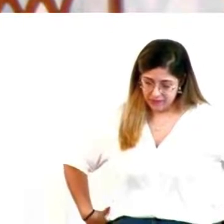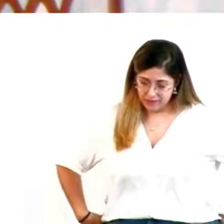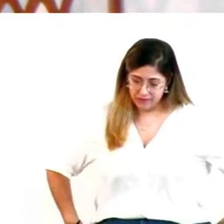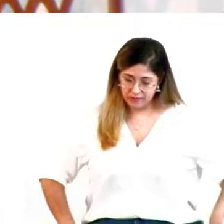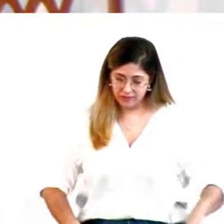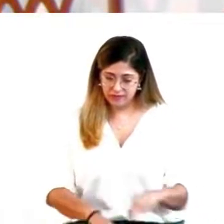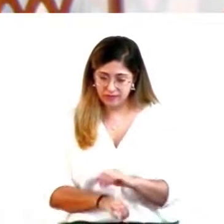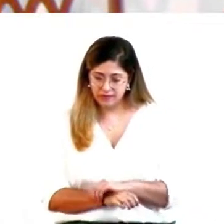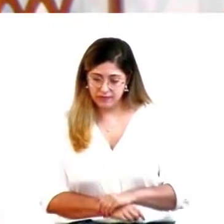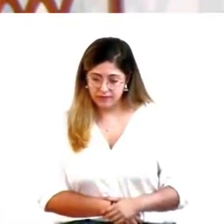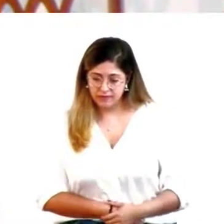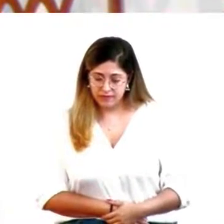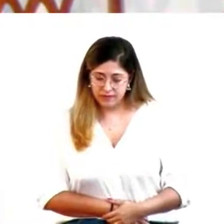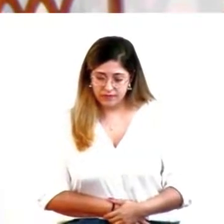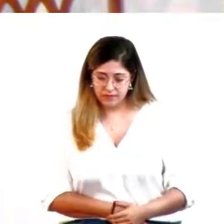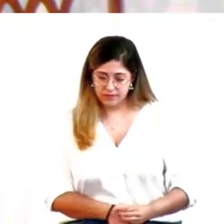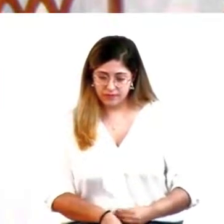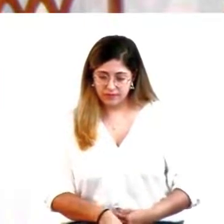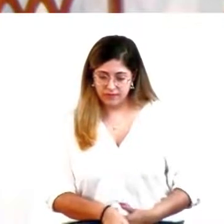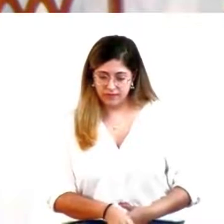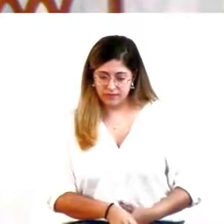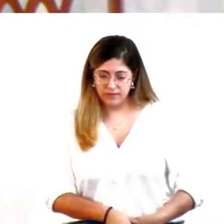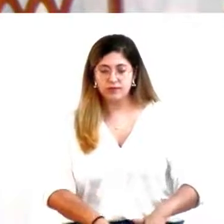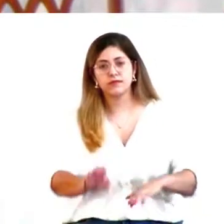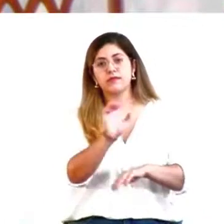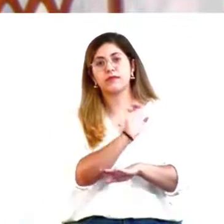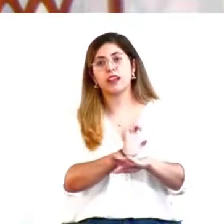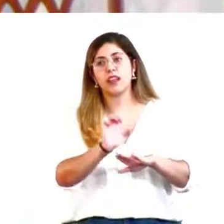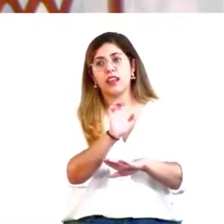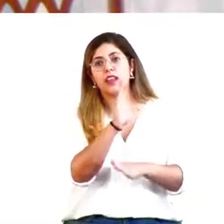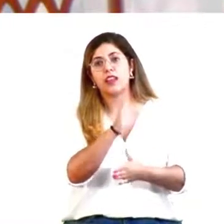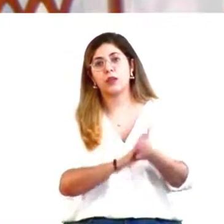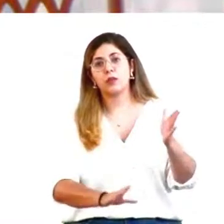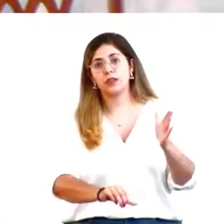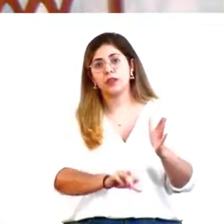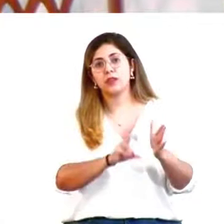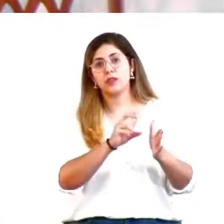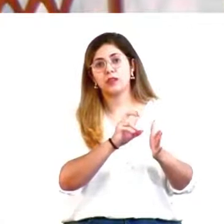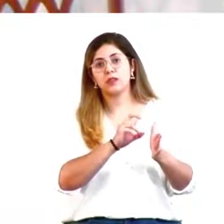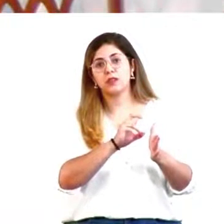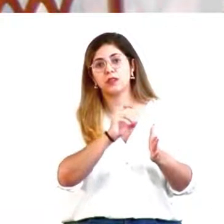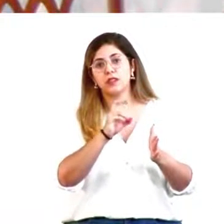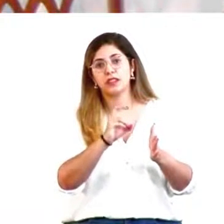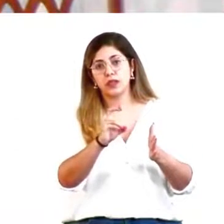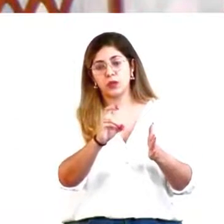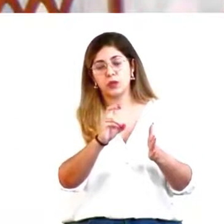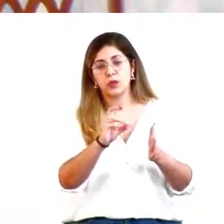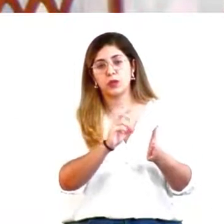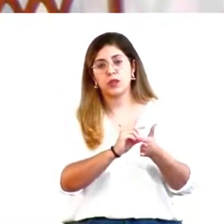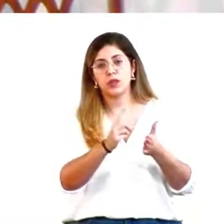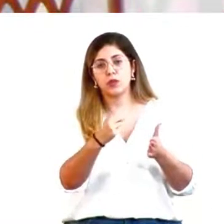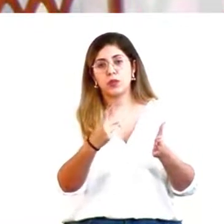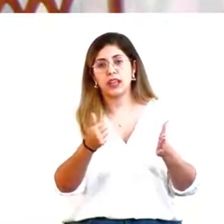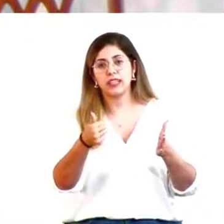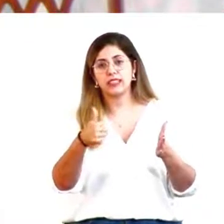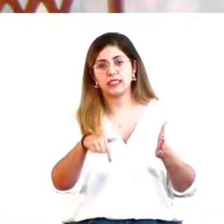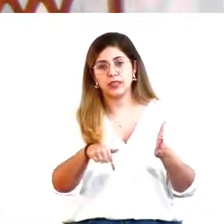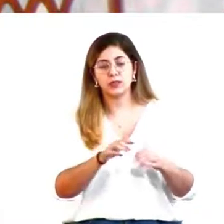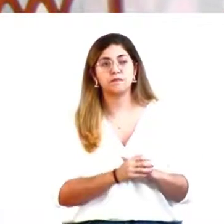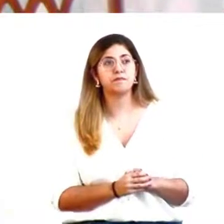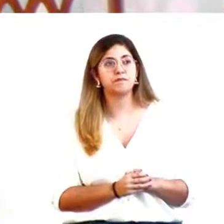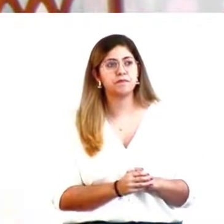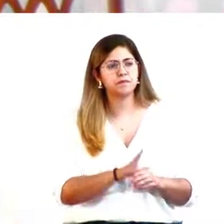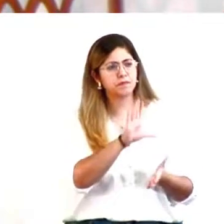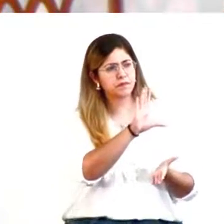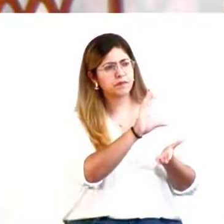Efésios capítulo 5, verso de 1 a 17 diz: Sede, pois, imitadores de Deus,